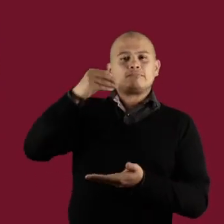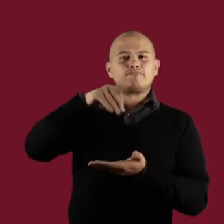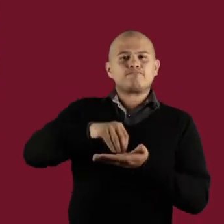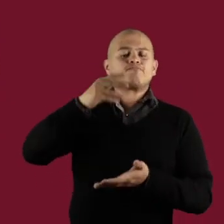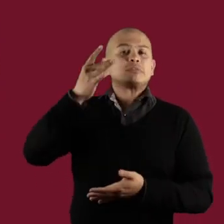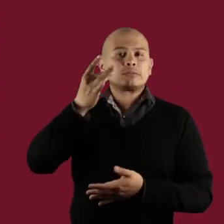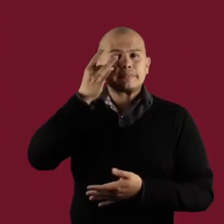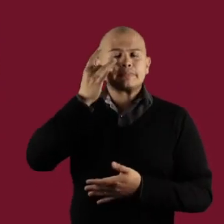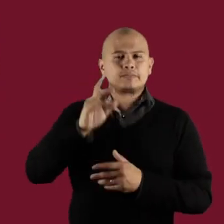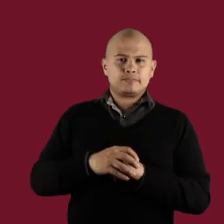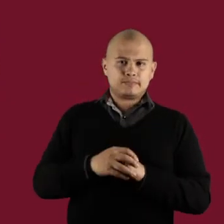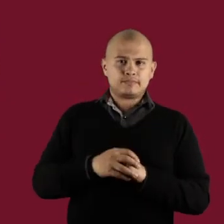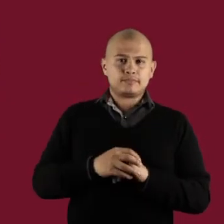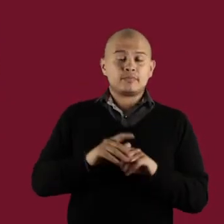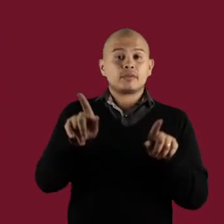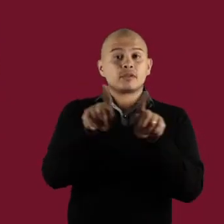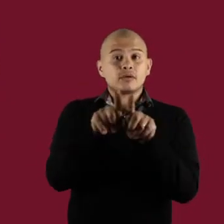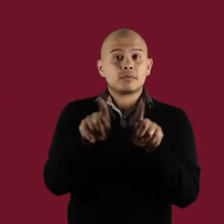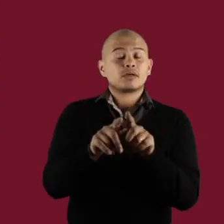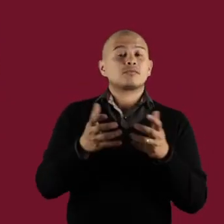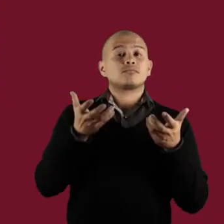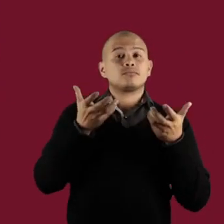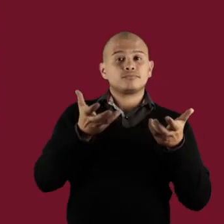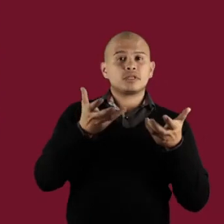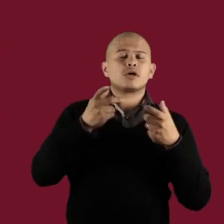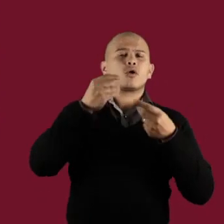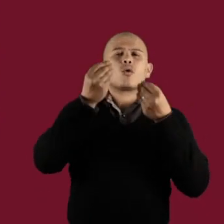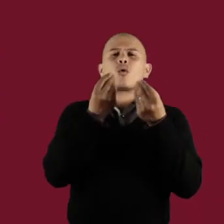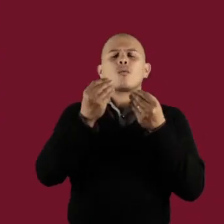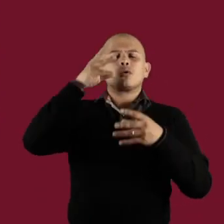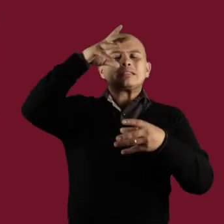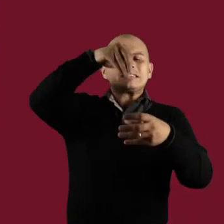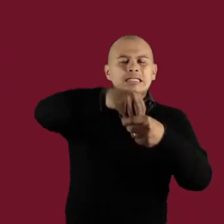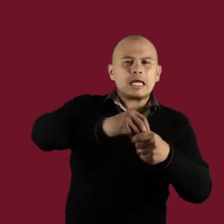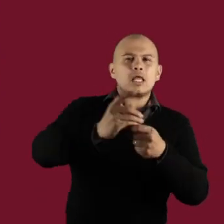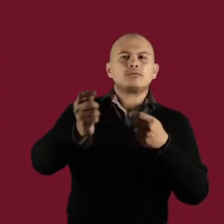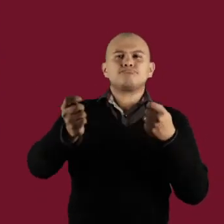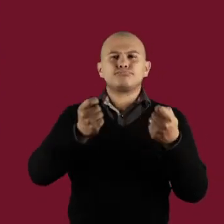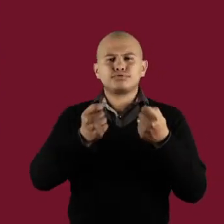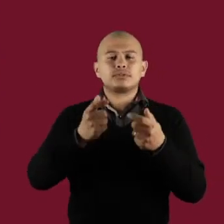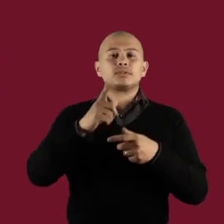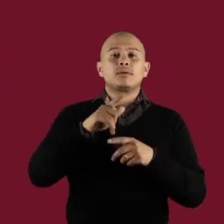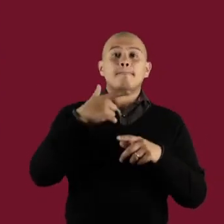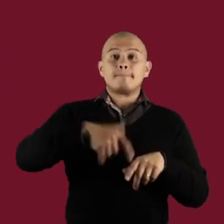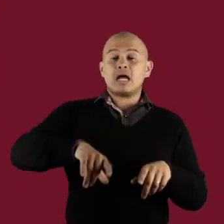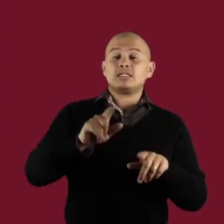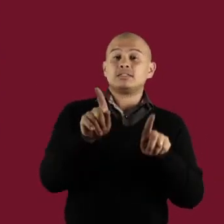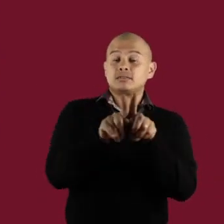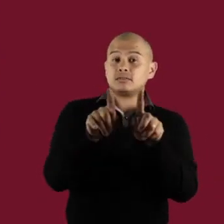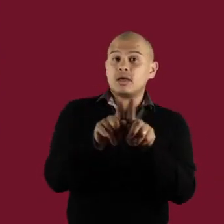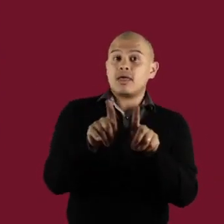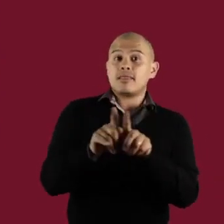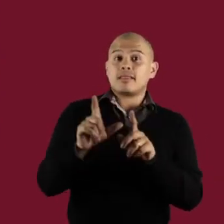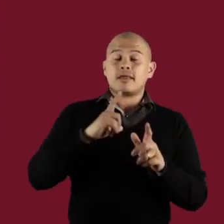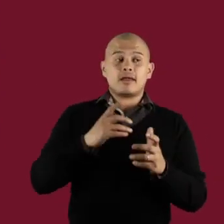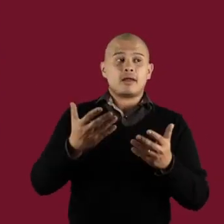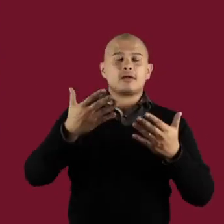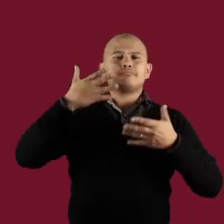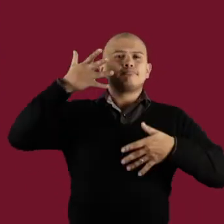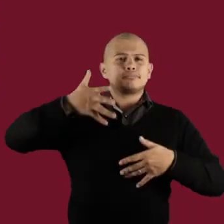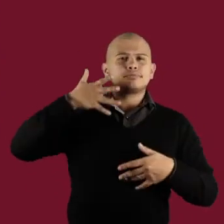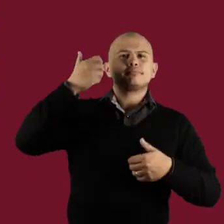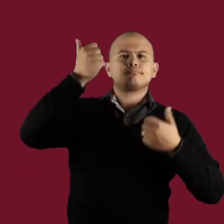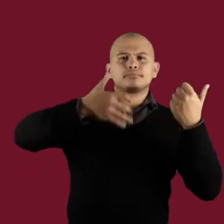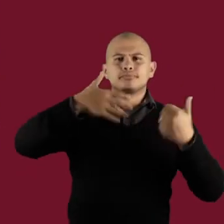lá a entrevista ou o discurso que o líder faz em português, porque eles estão ali à espera,